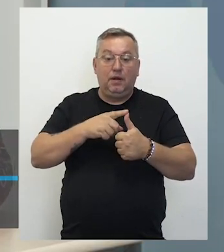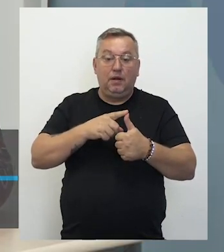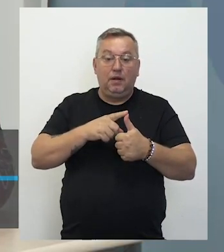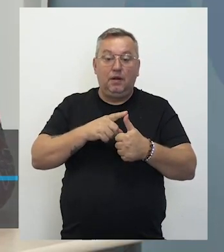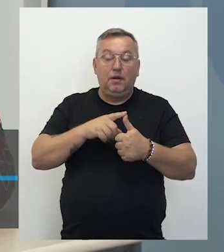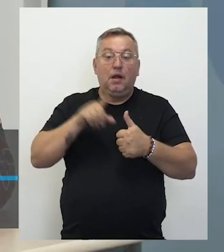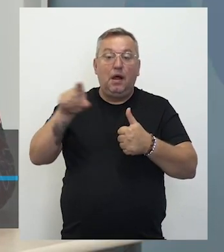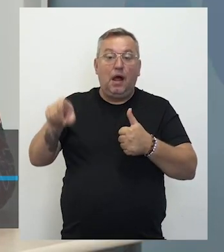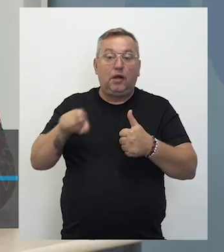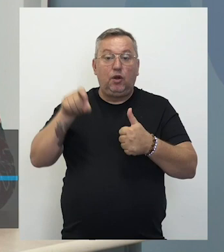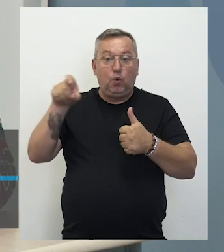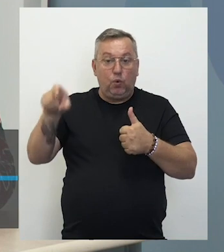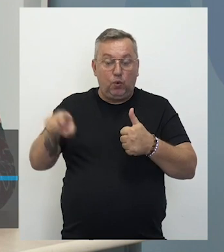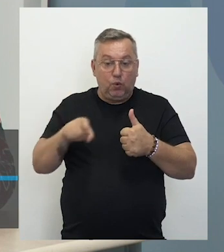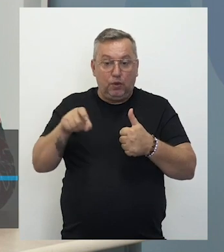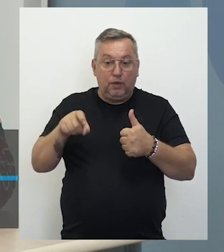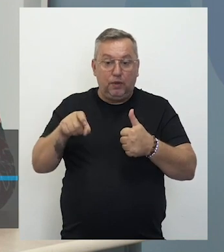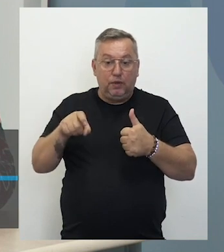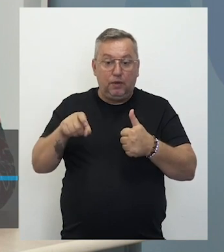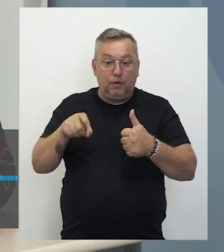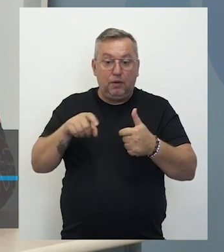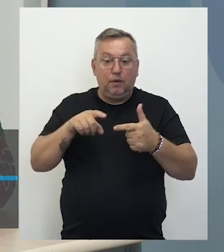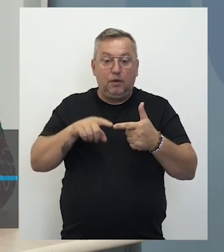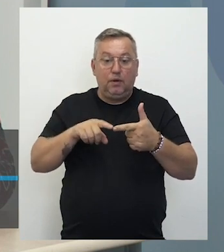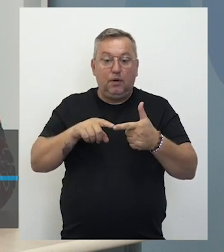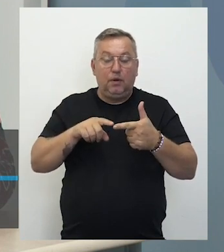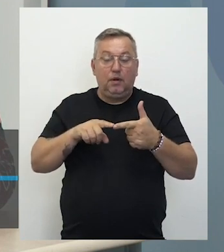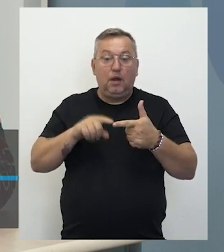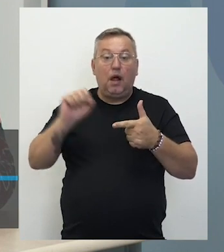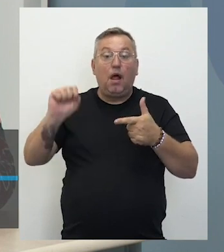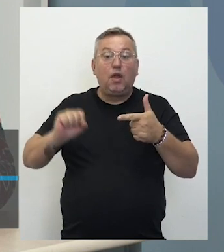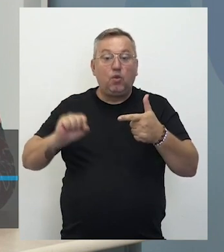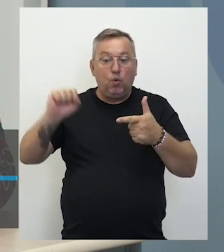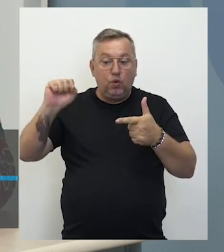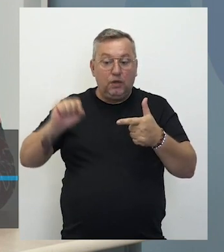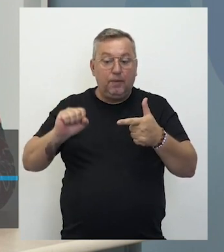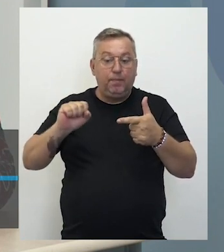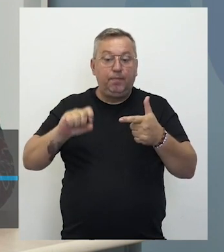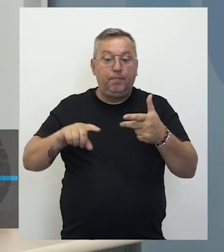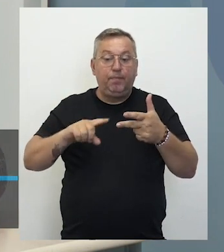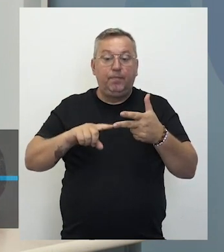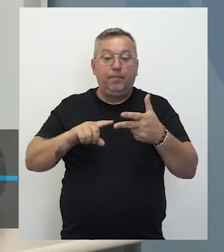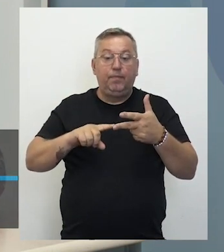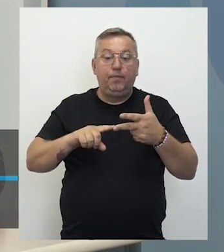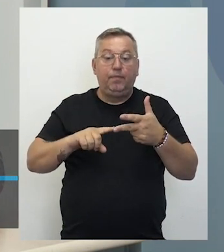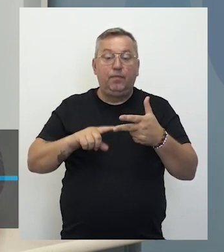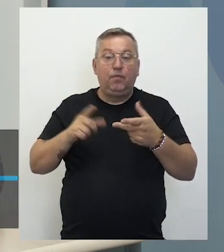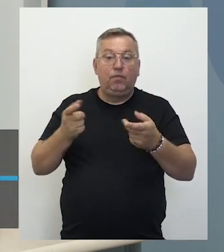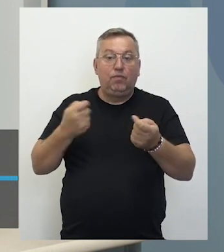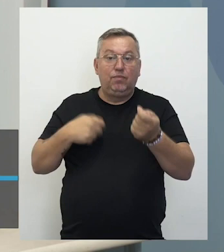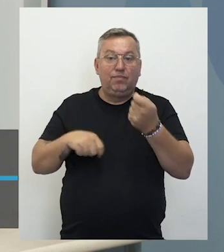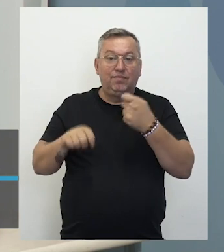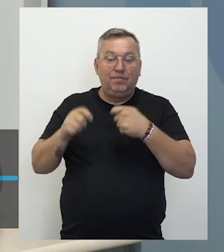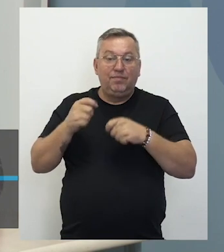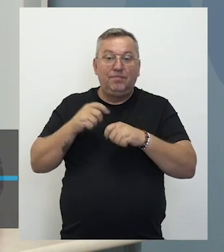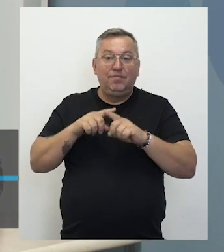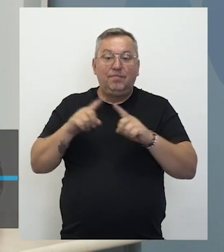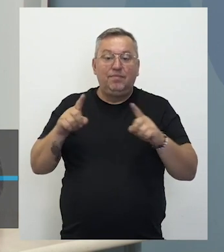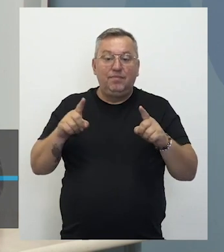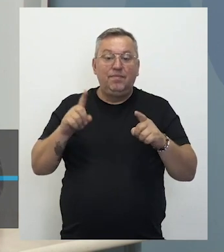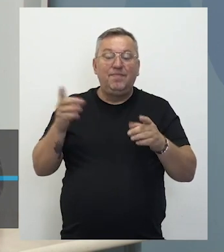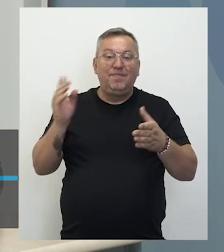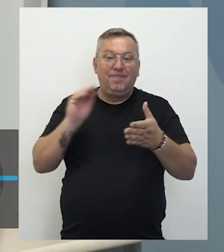a agricultura, para B, secundário, a indústria e para C, terciário, o comércio. Então, fica aqui